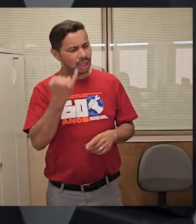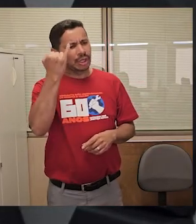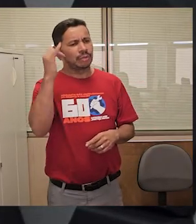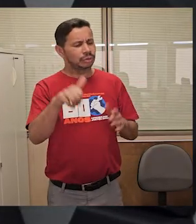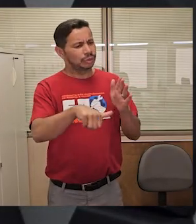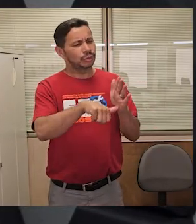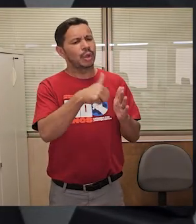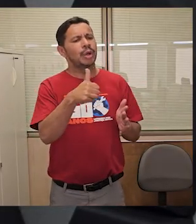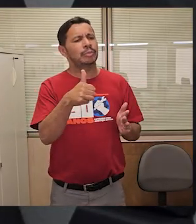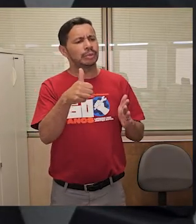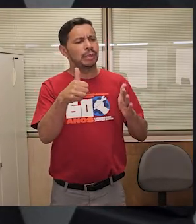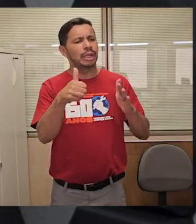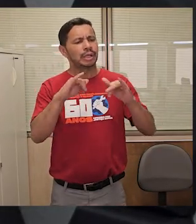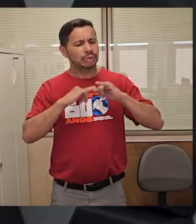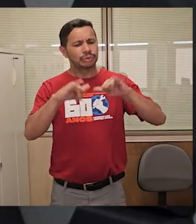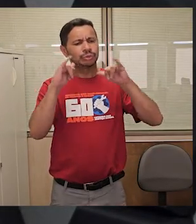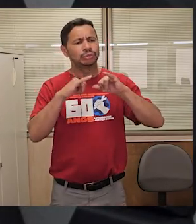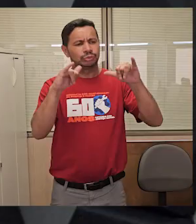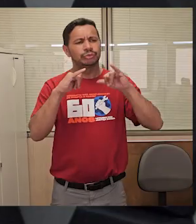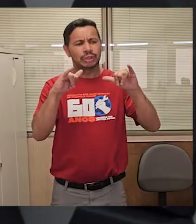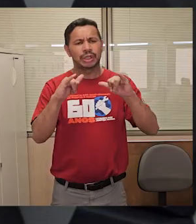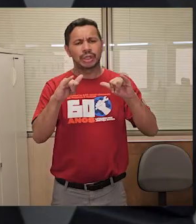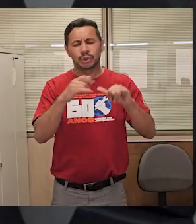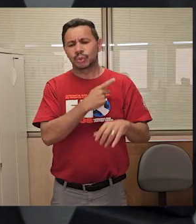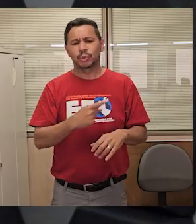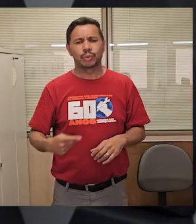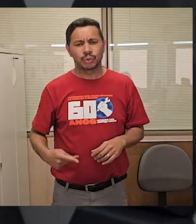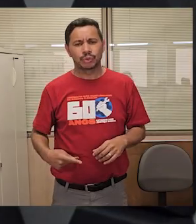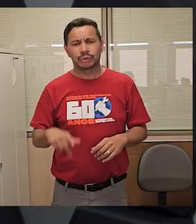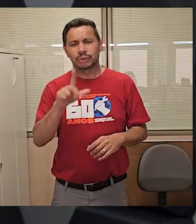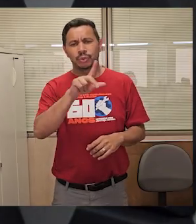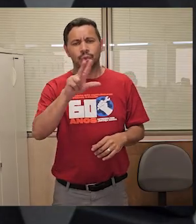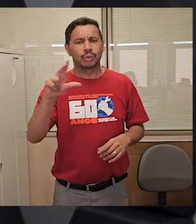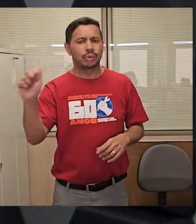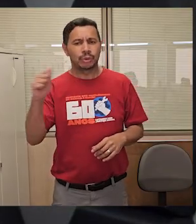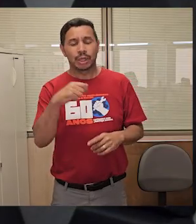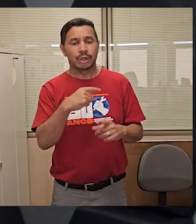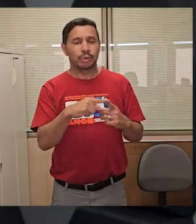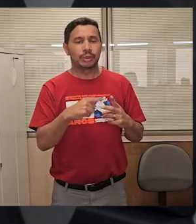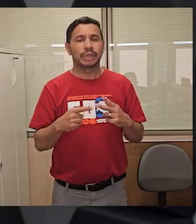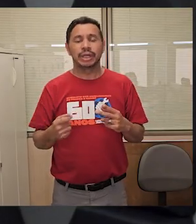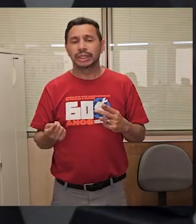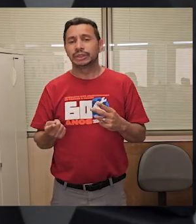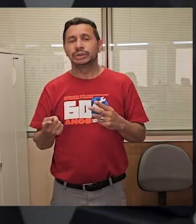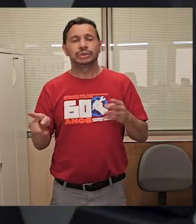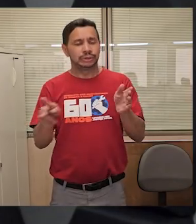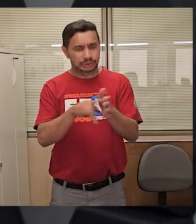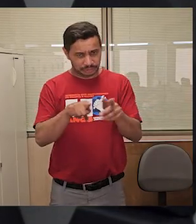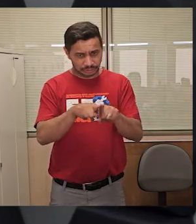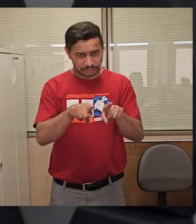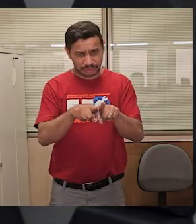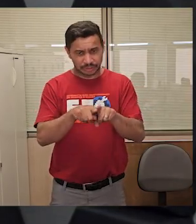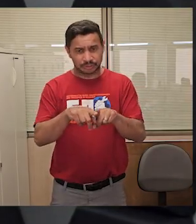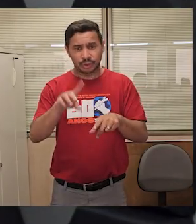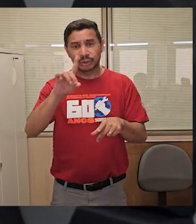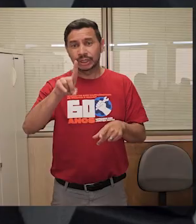coisa importante de ressaltar, que o governo Lula 1 e 2 e o próprio governo Dilma